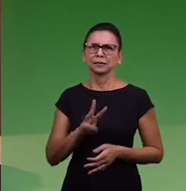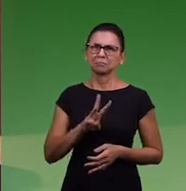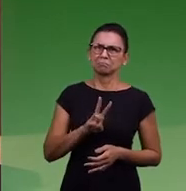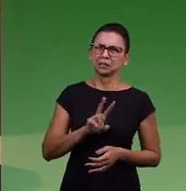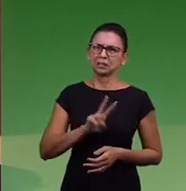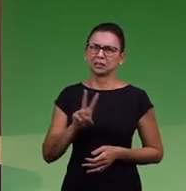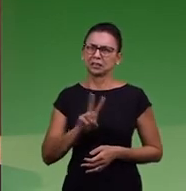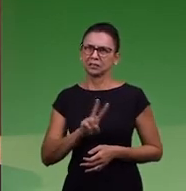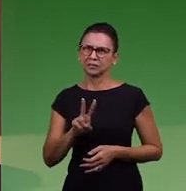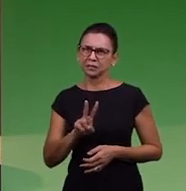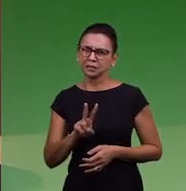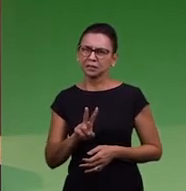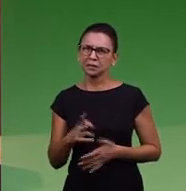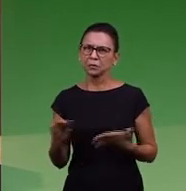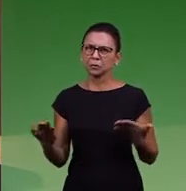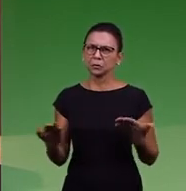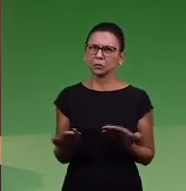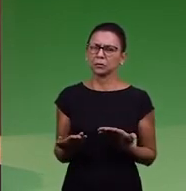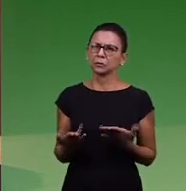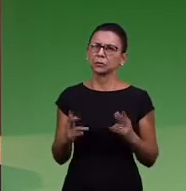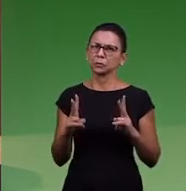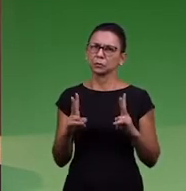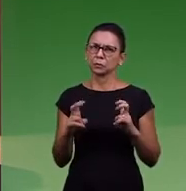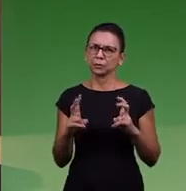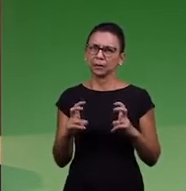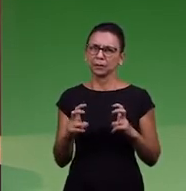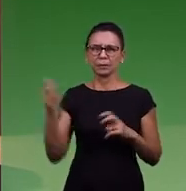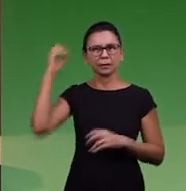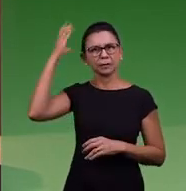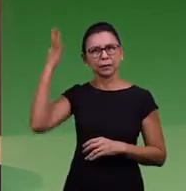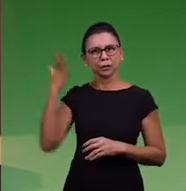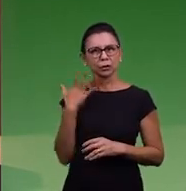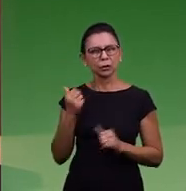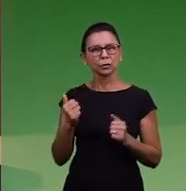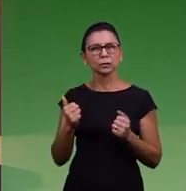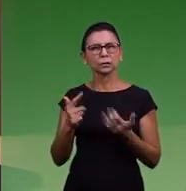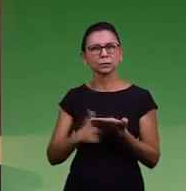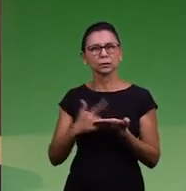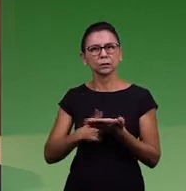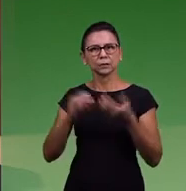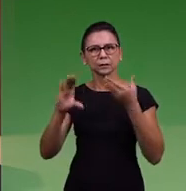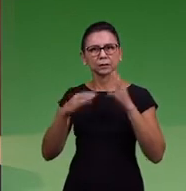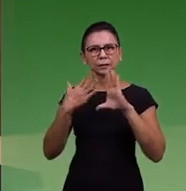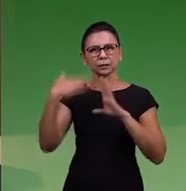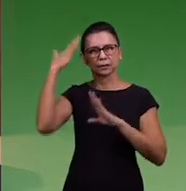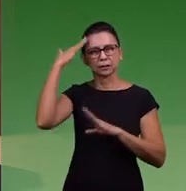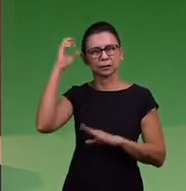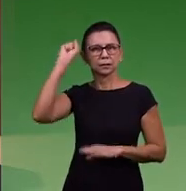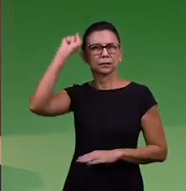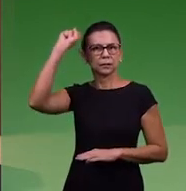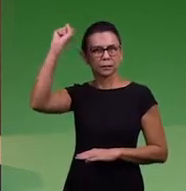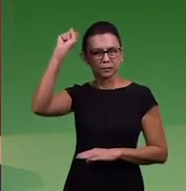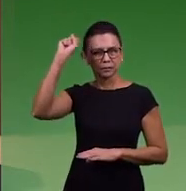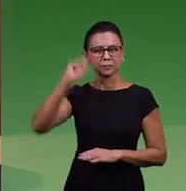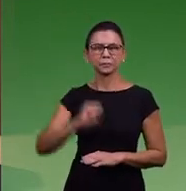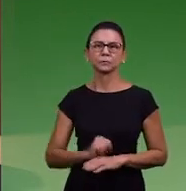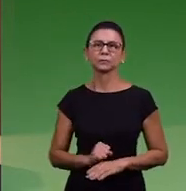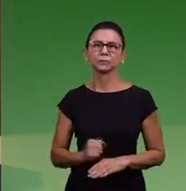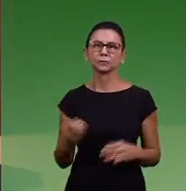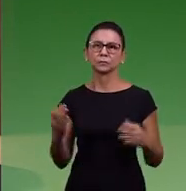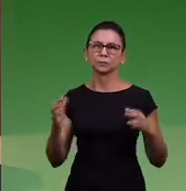uma terceira edição, nós estamos tratando o tema As Revelações no Livro de Cantares de Salomão. E